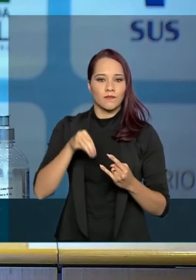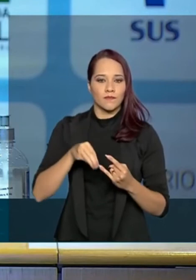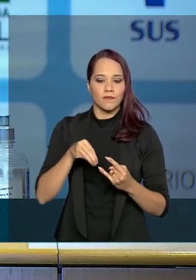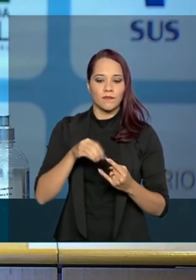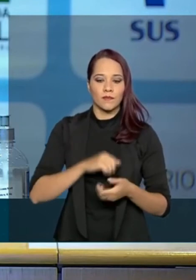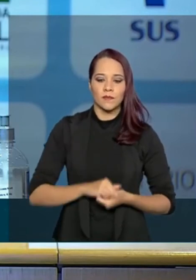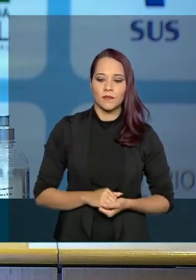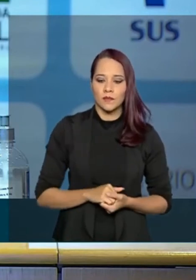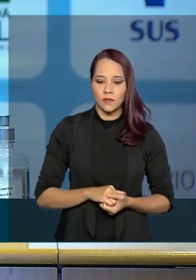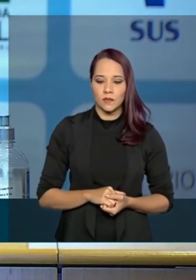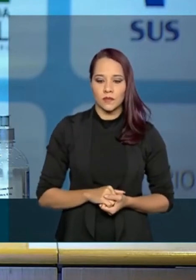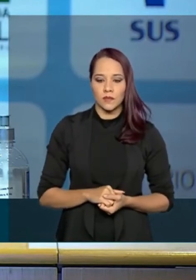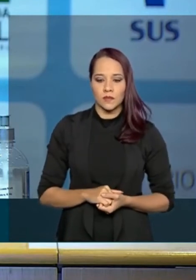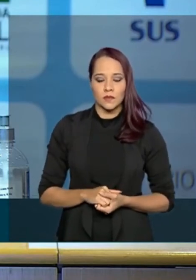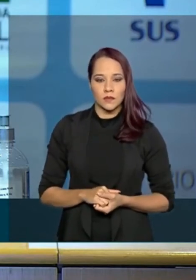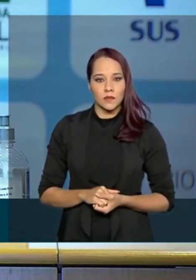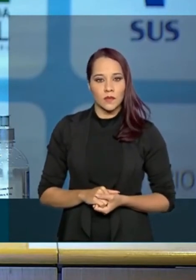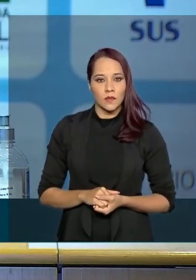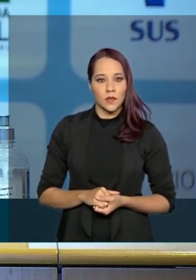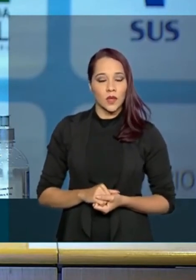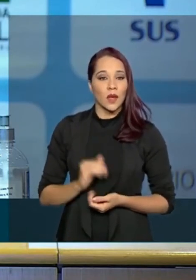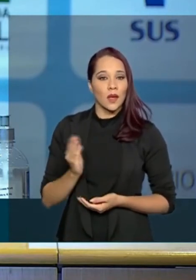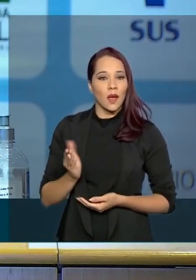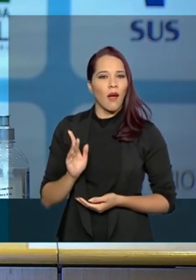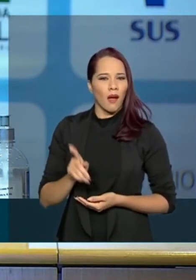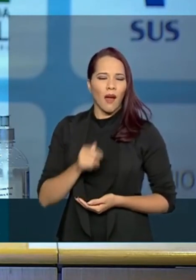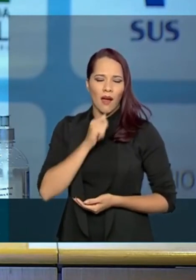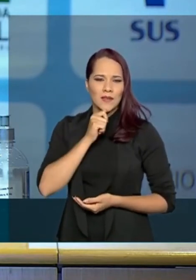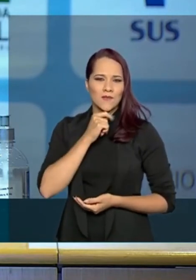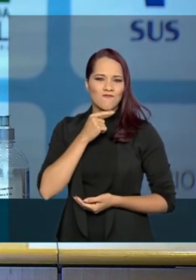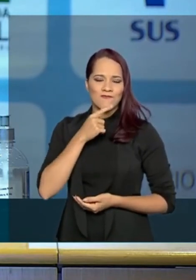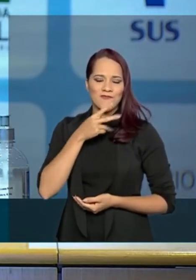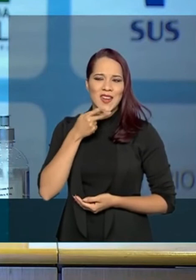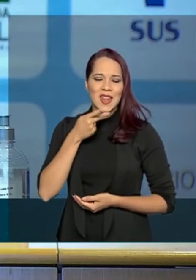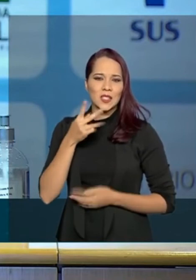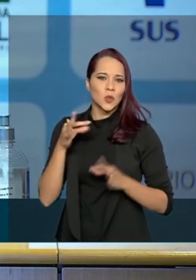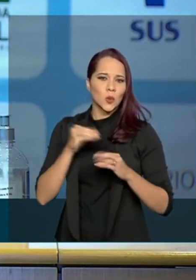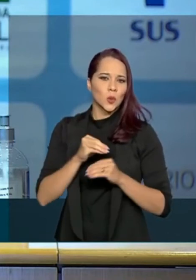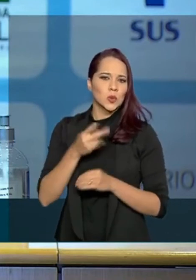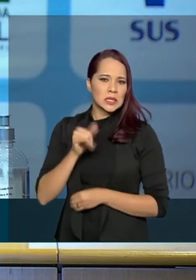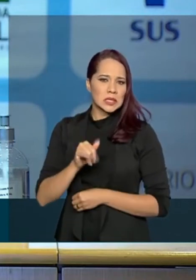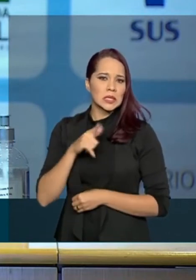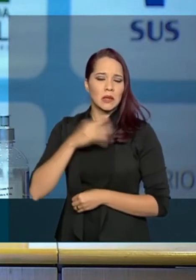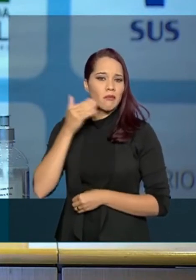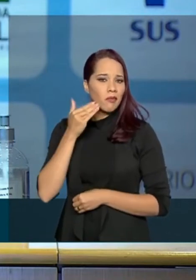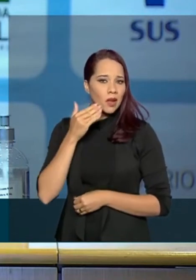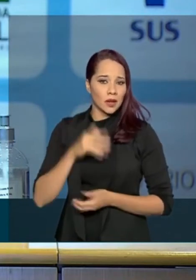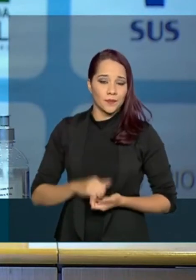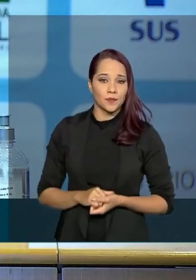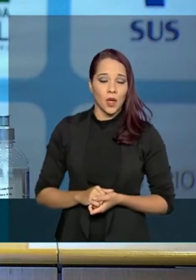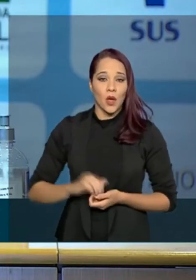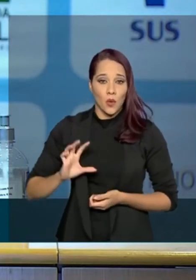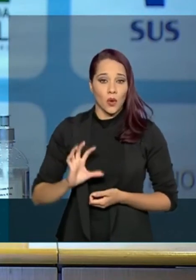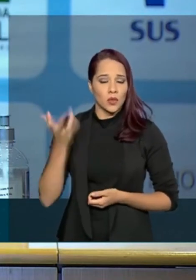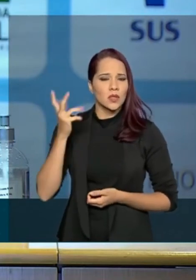Cruz. É muito cedo para fazer qualquer afirmação sobre falhas. O evento ocorrido